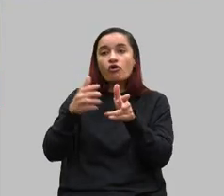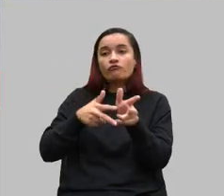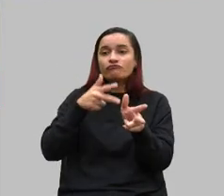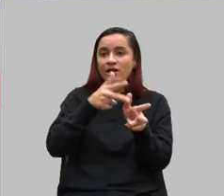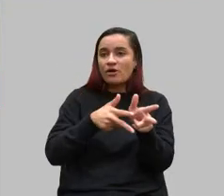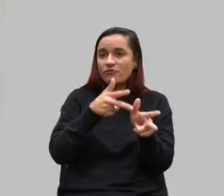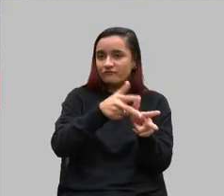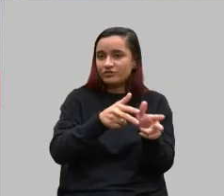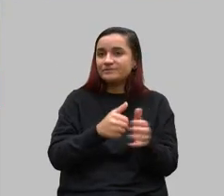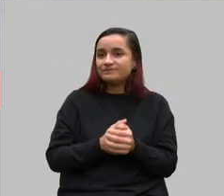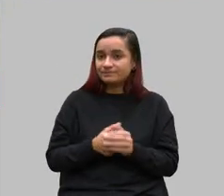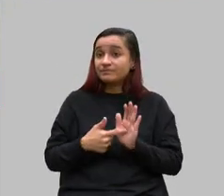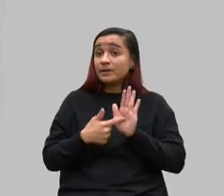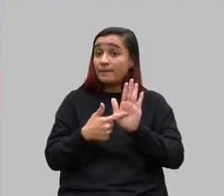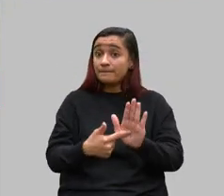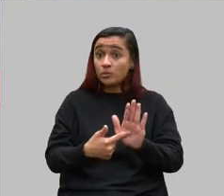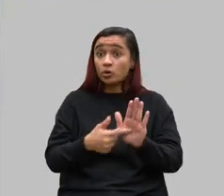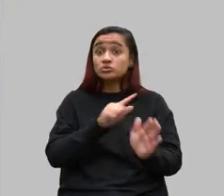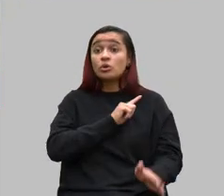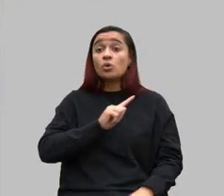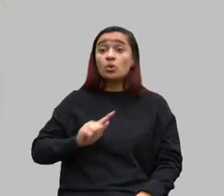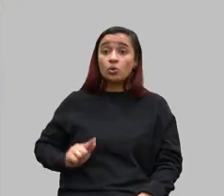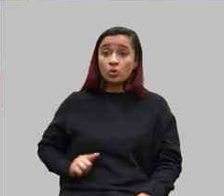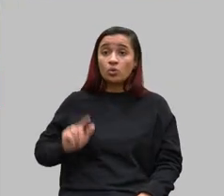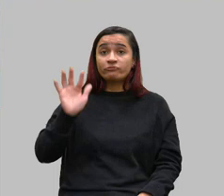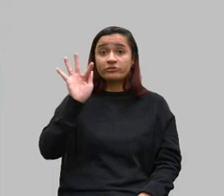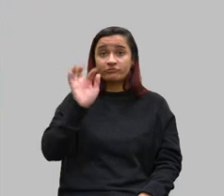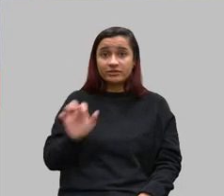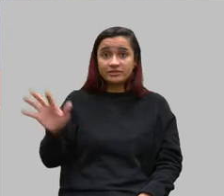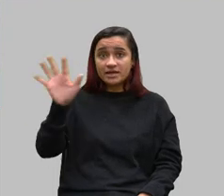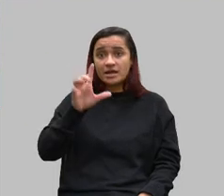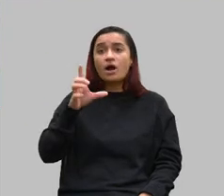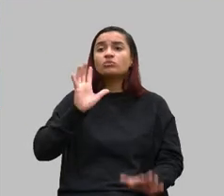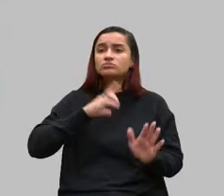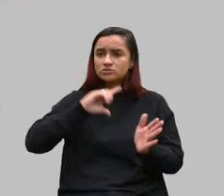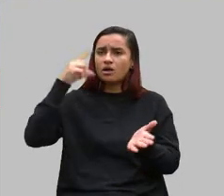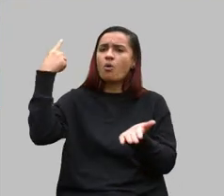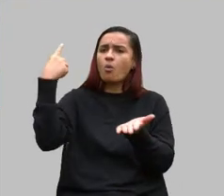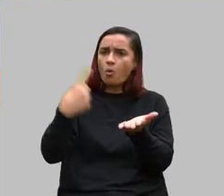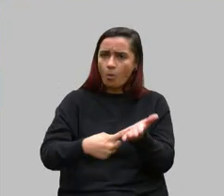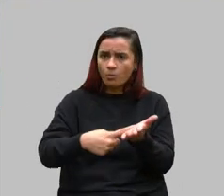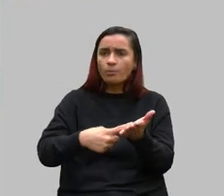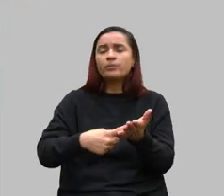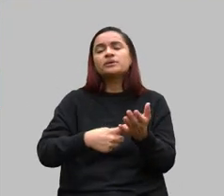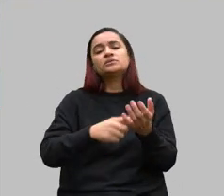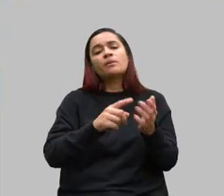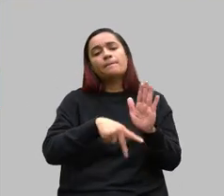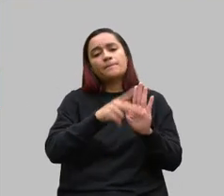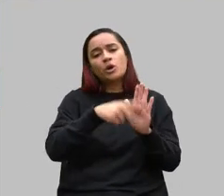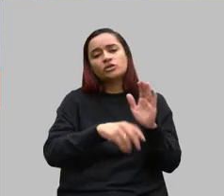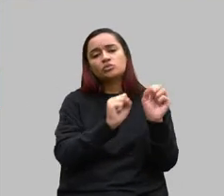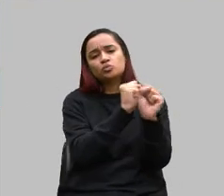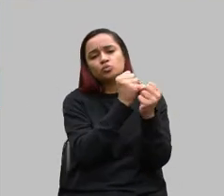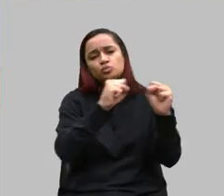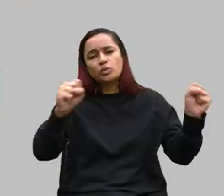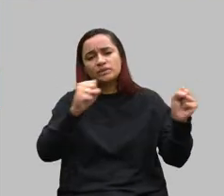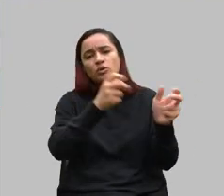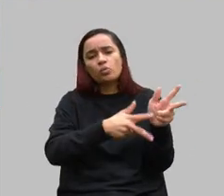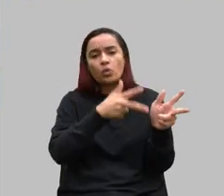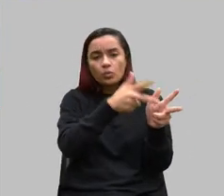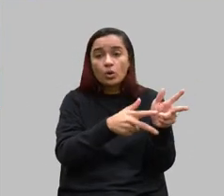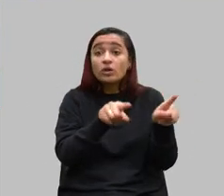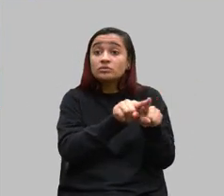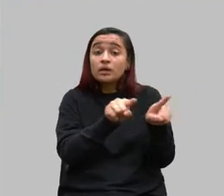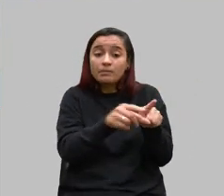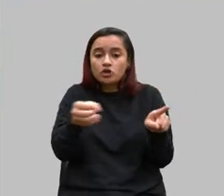mostra que o governo federal está comprometido com o projeto de expansão da malha Ferroviária E modernização da